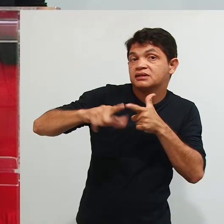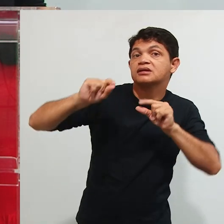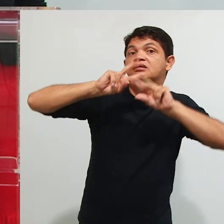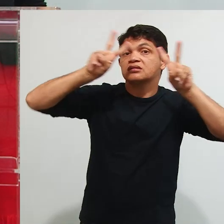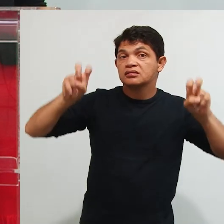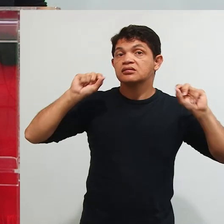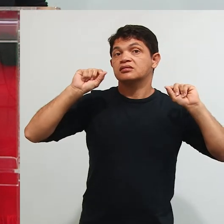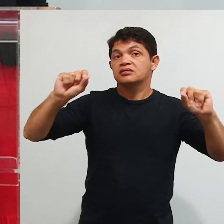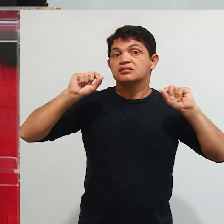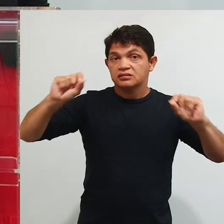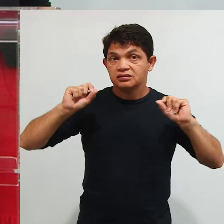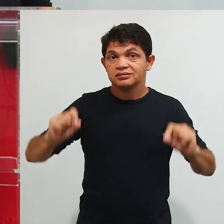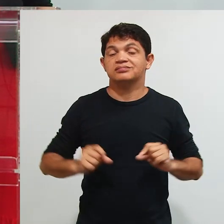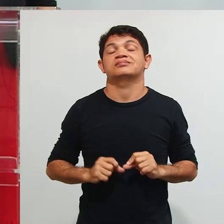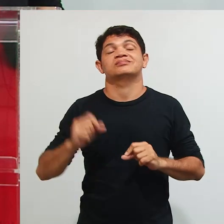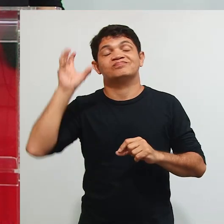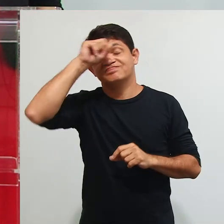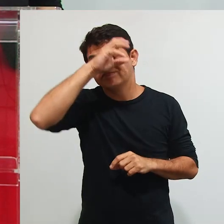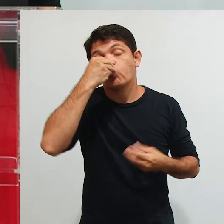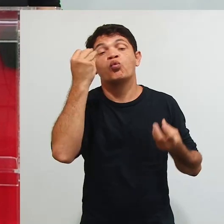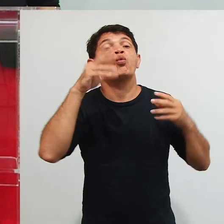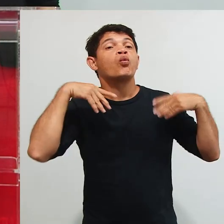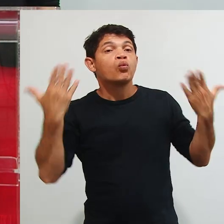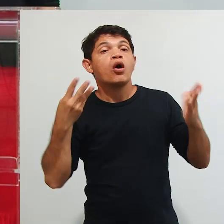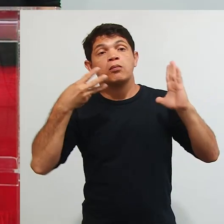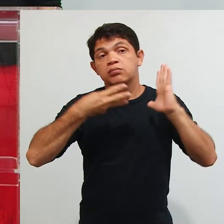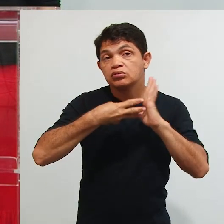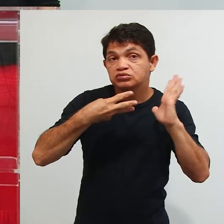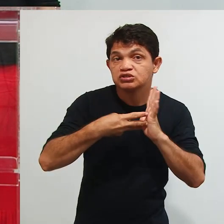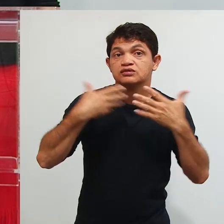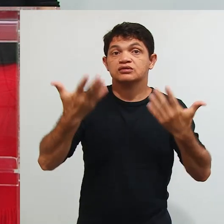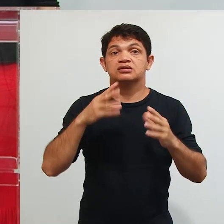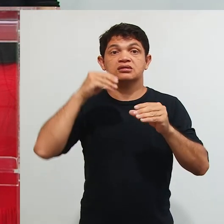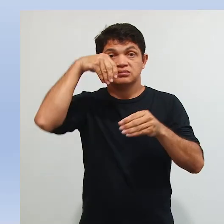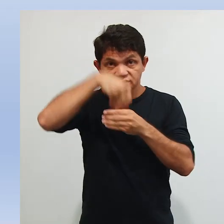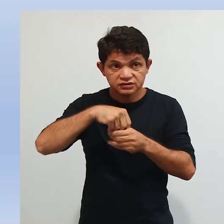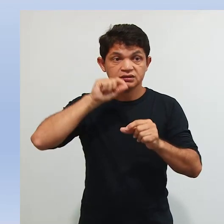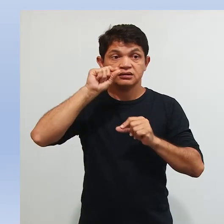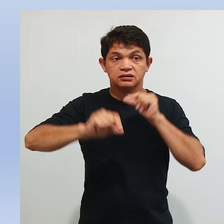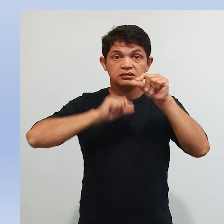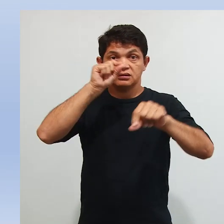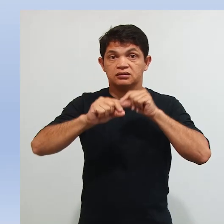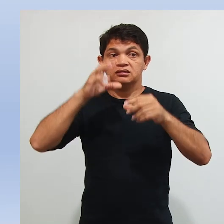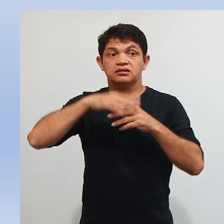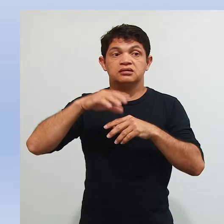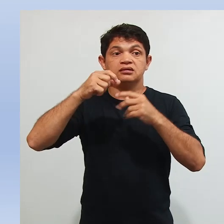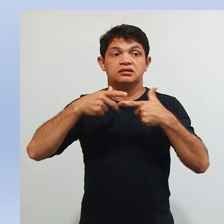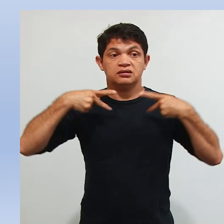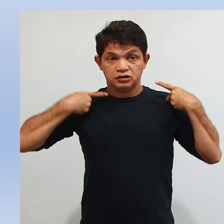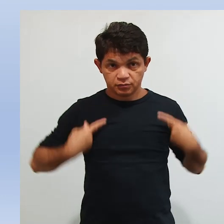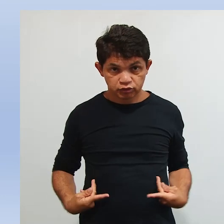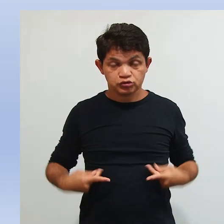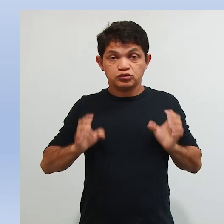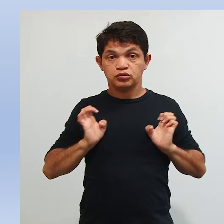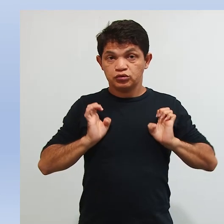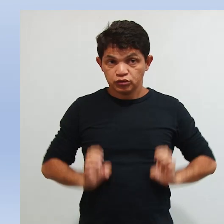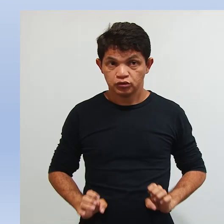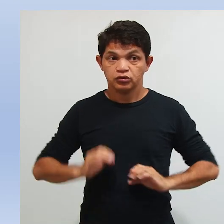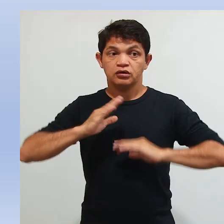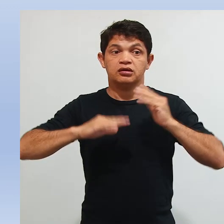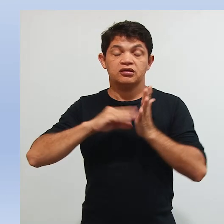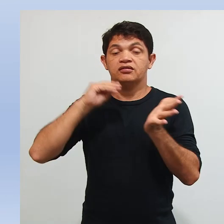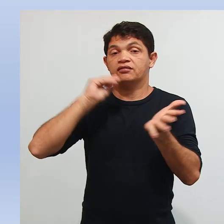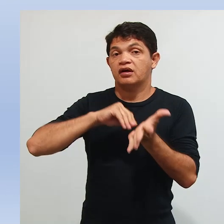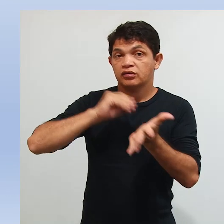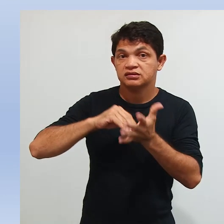aluno que está apresentando algum tipo de dificuldade de aprendizagem. Essa postura facilitará o encaminhamento